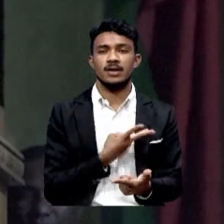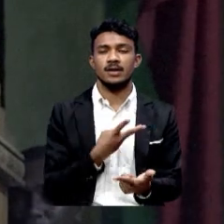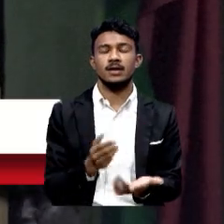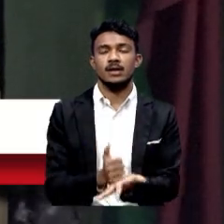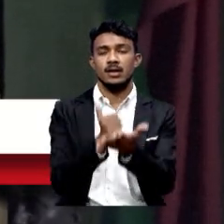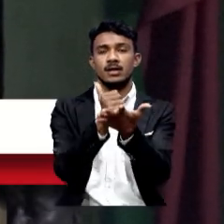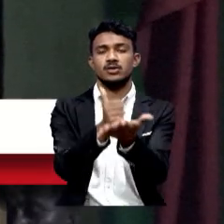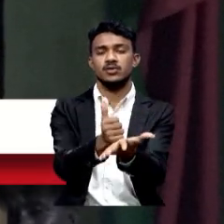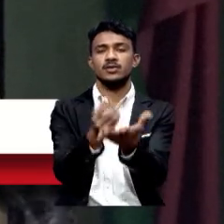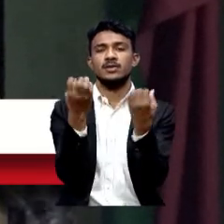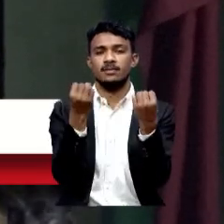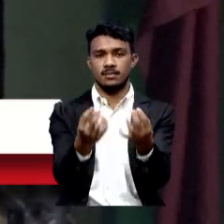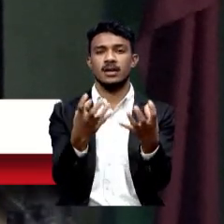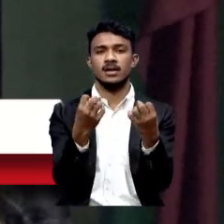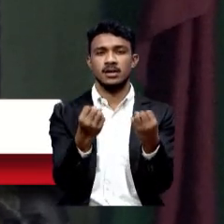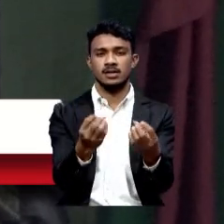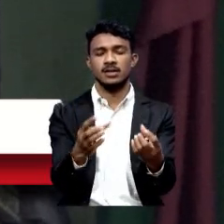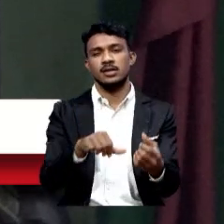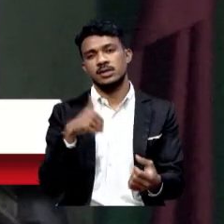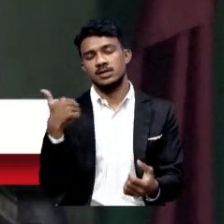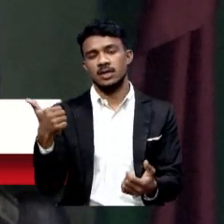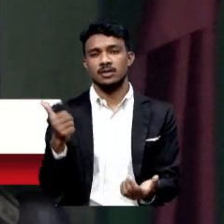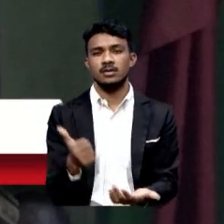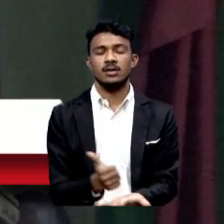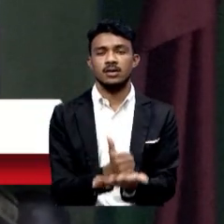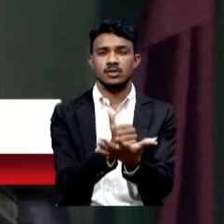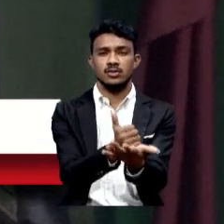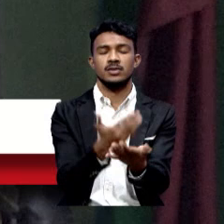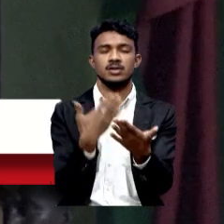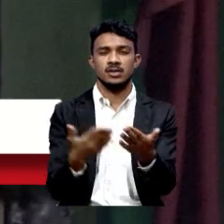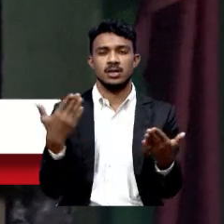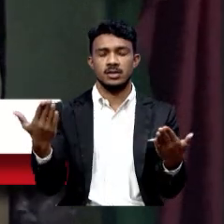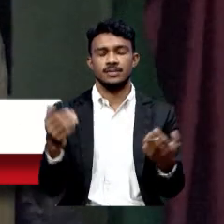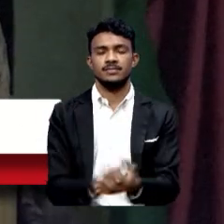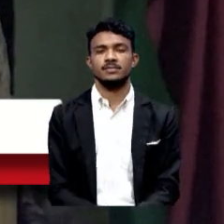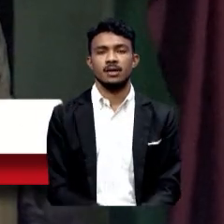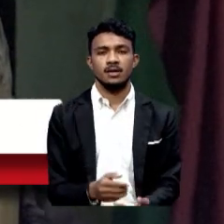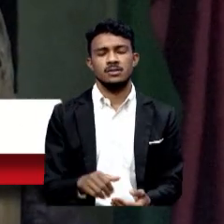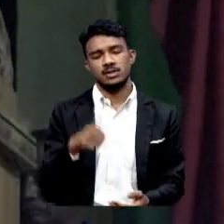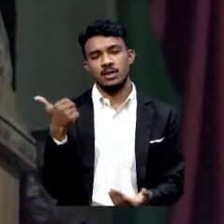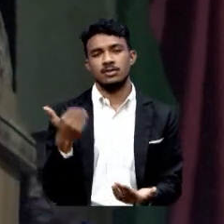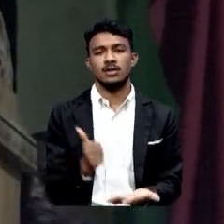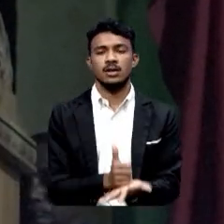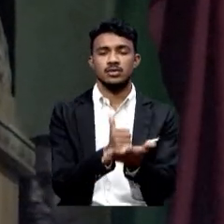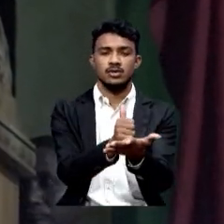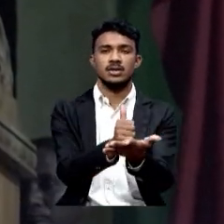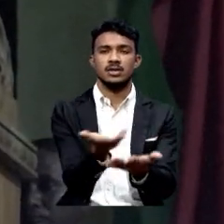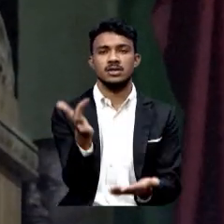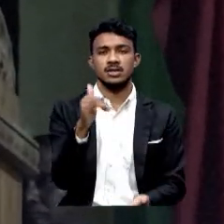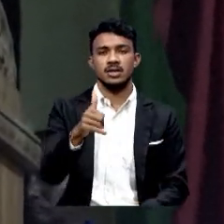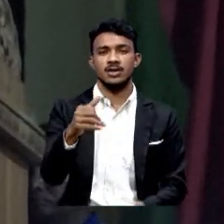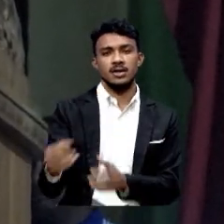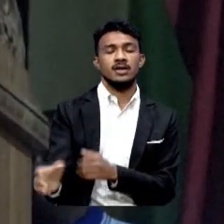casa. Vale contribuição material, vale contribuição, seria esforço